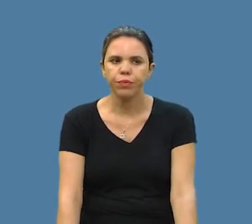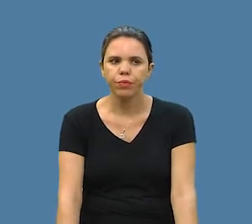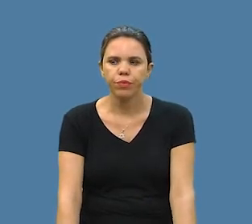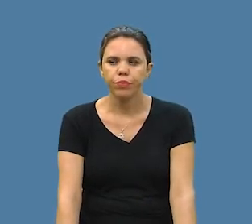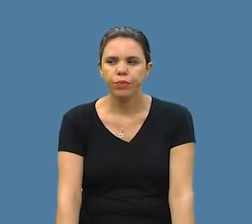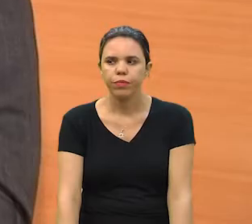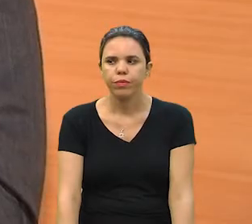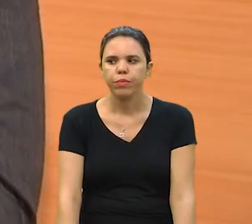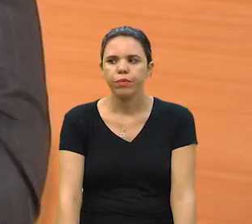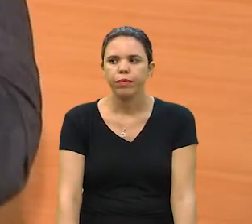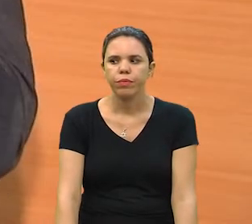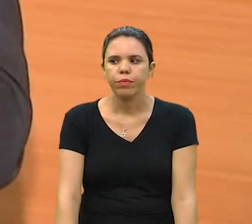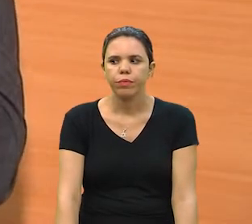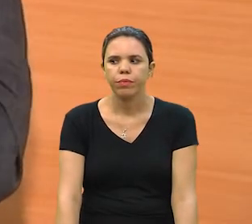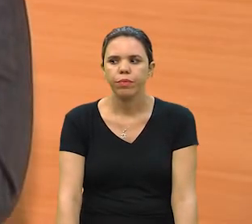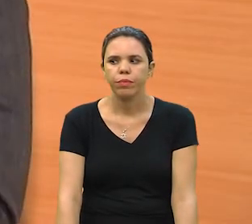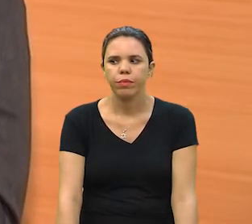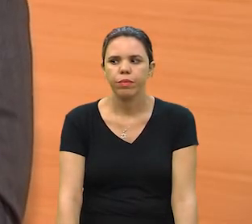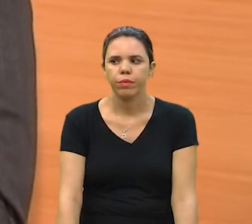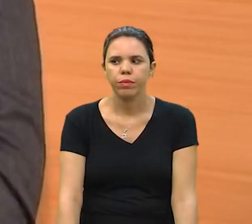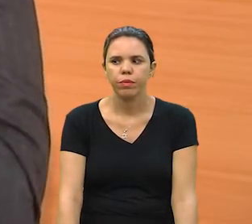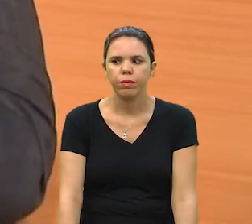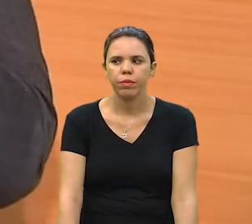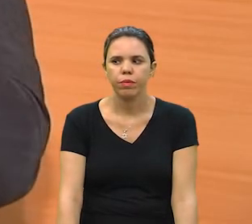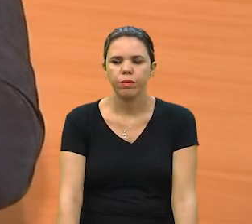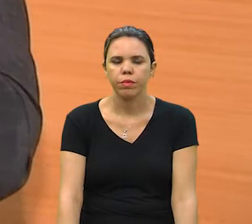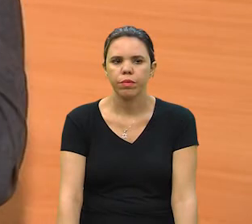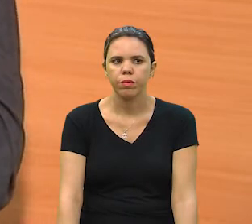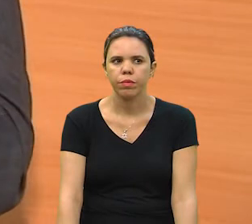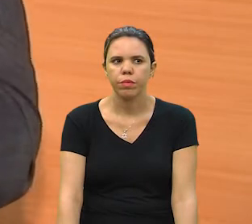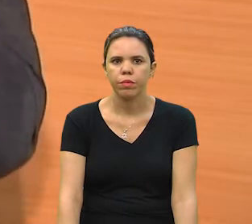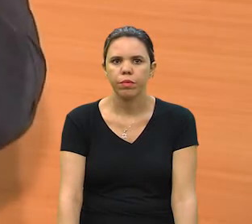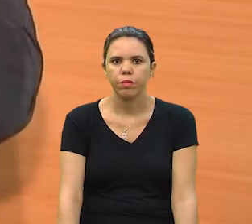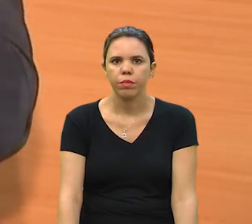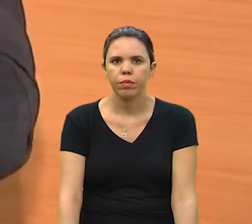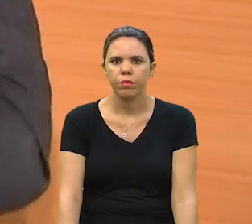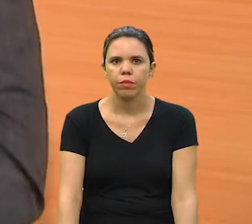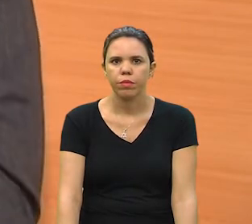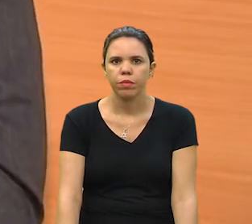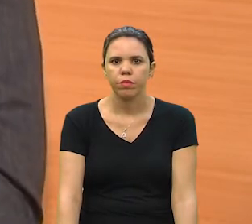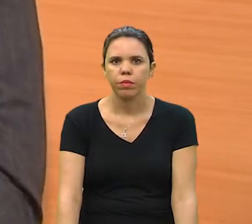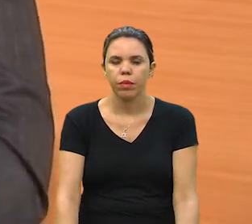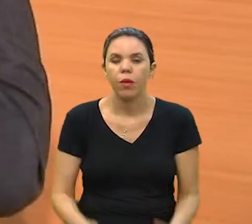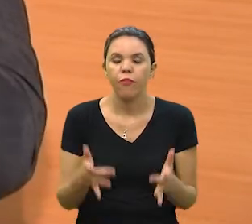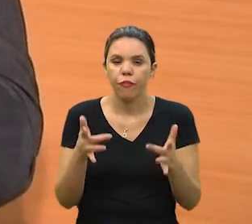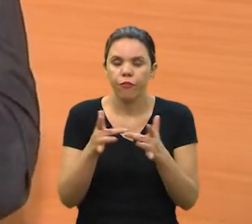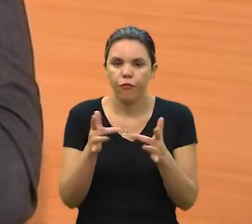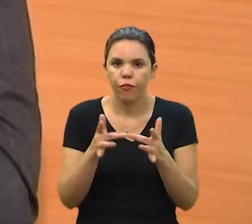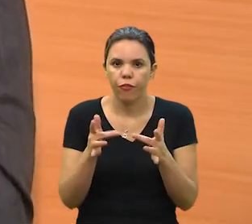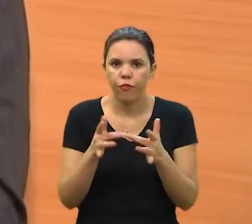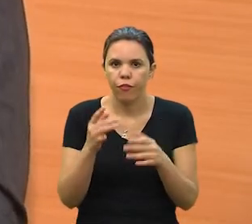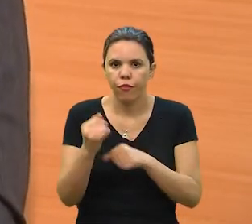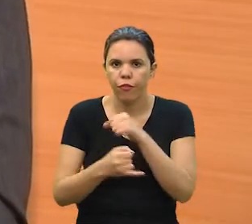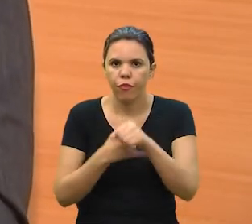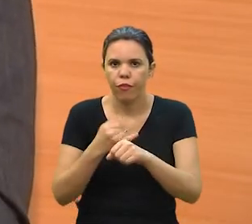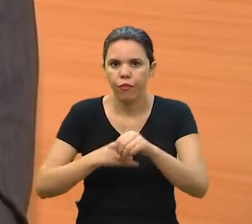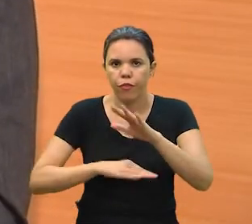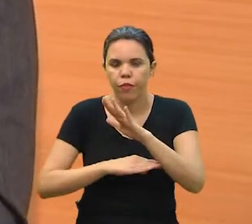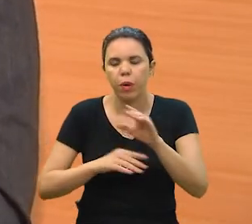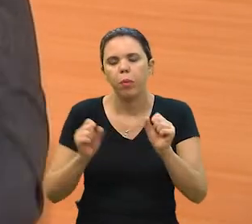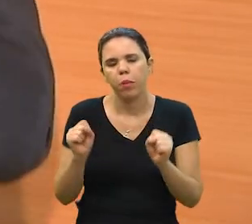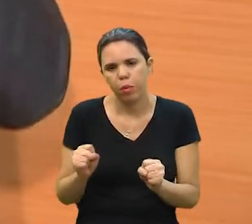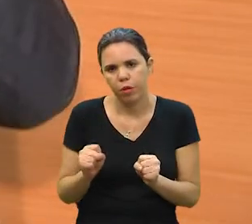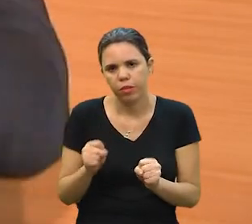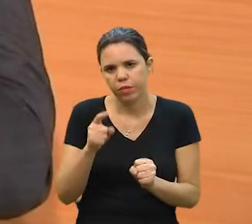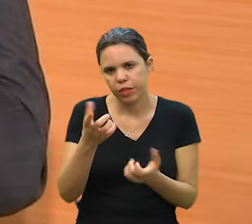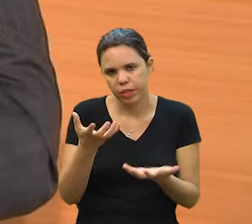Facebook, seja o Instagram, né, seja o nosso canal no YouTube, ou mesmo se você quiser, pode também fazer um contato com o site da Câmara